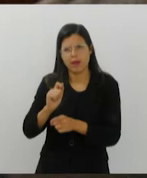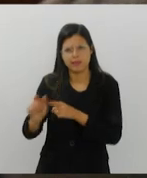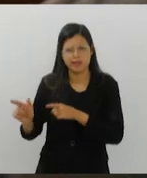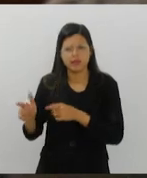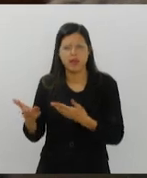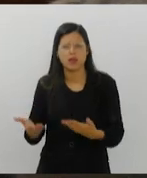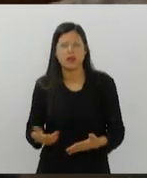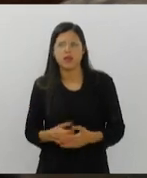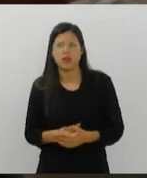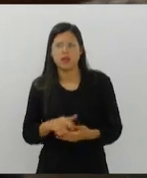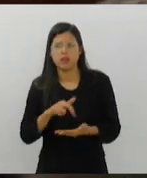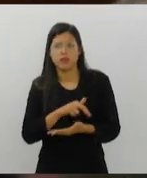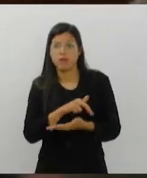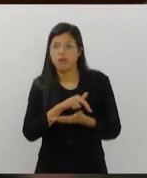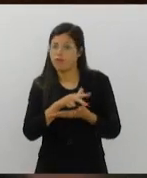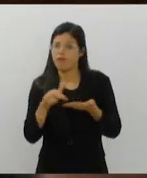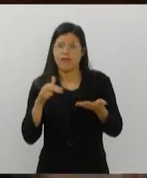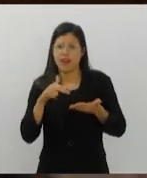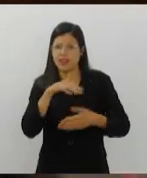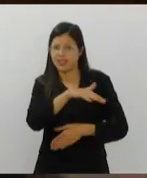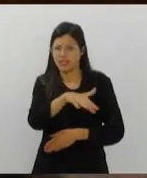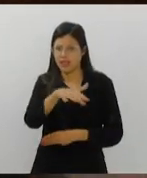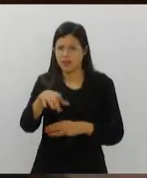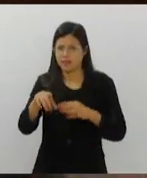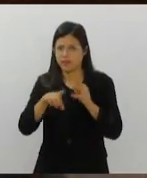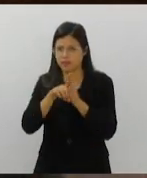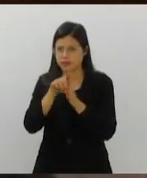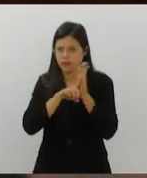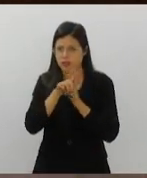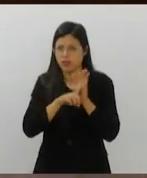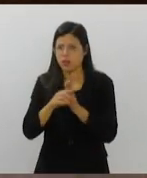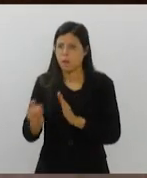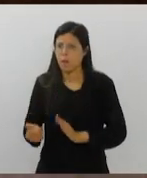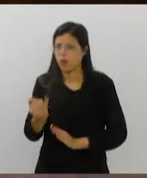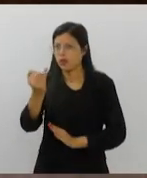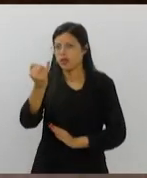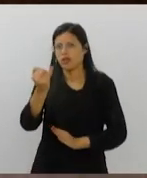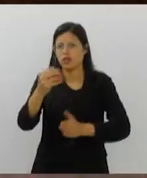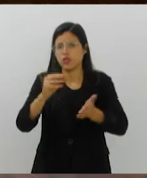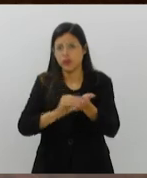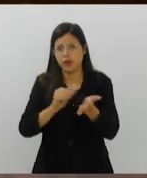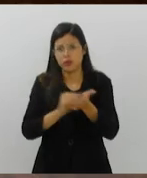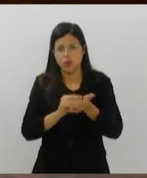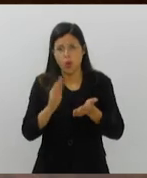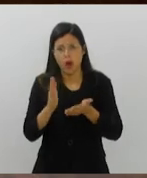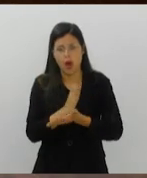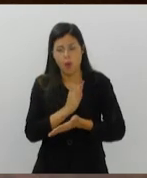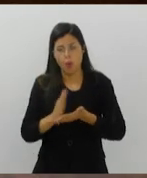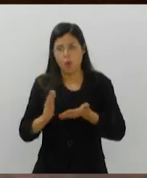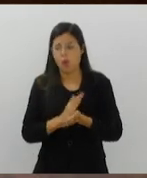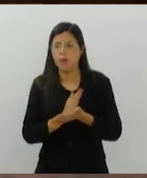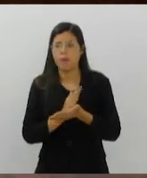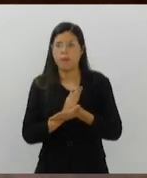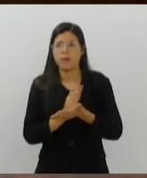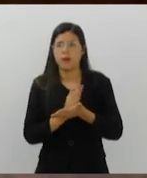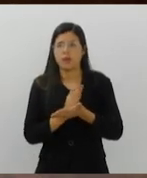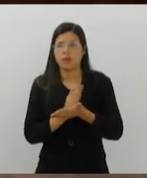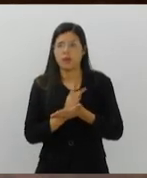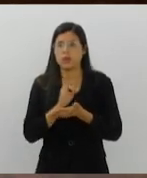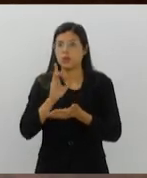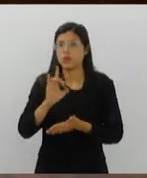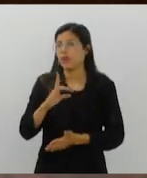pesquisa importantes ficaram descobertas aí. Então, com algumas, apenas um